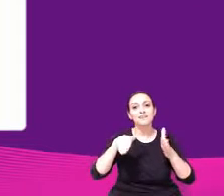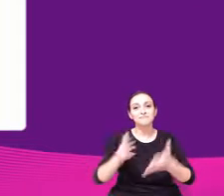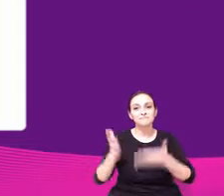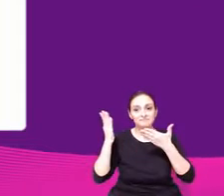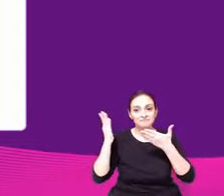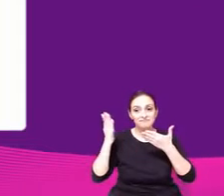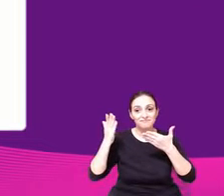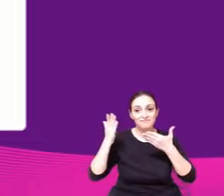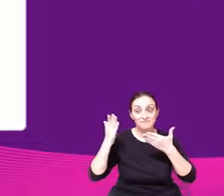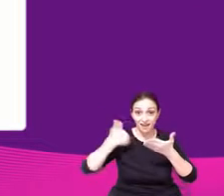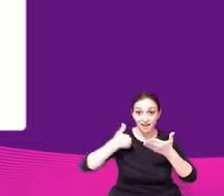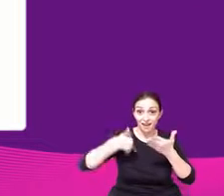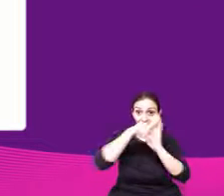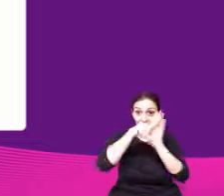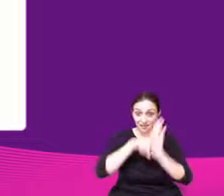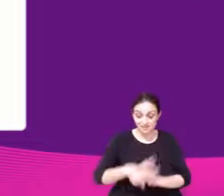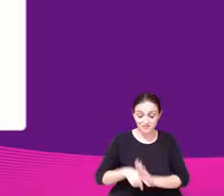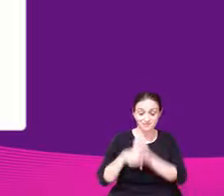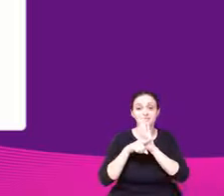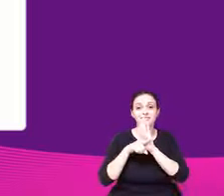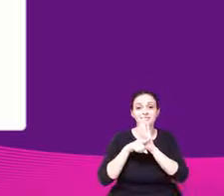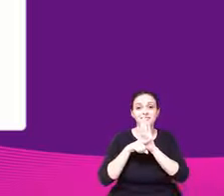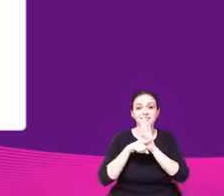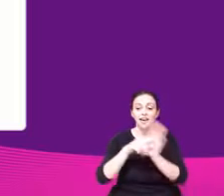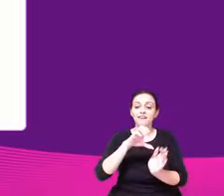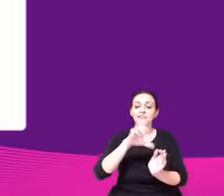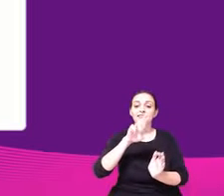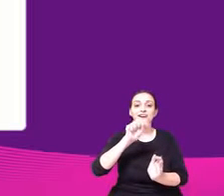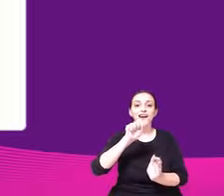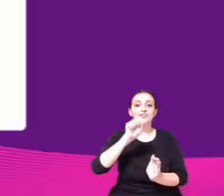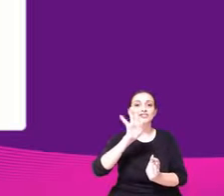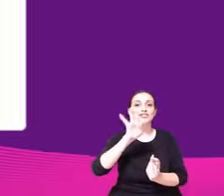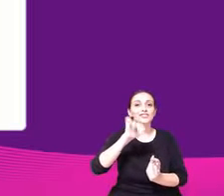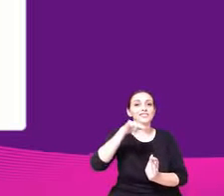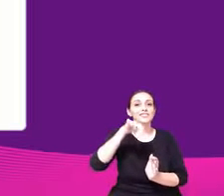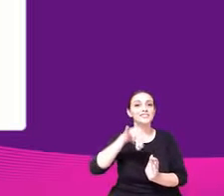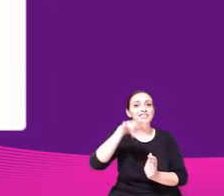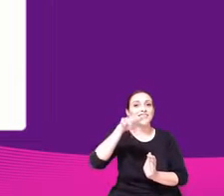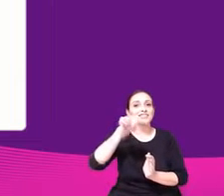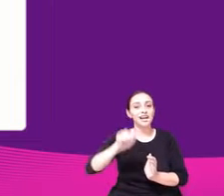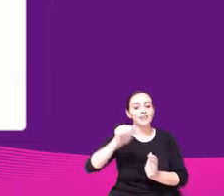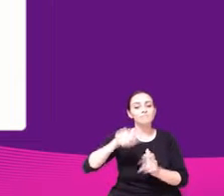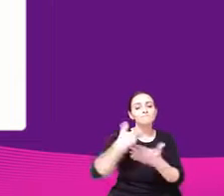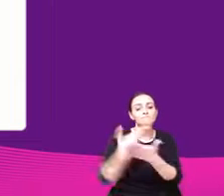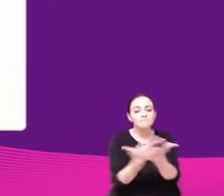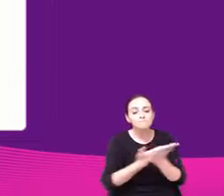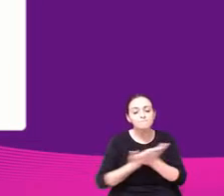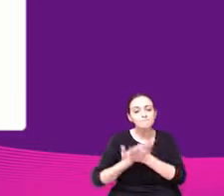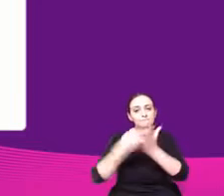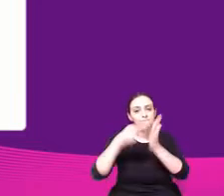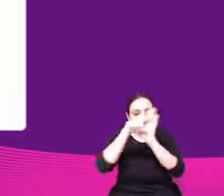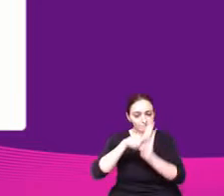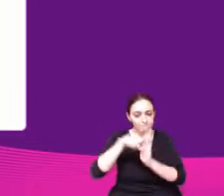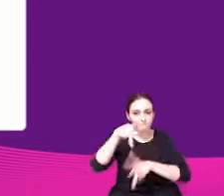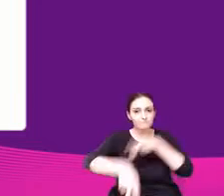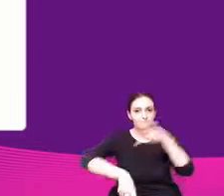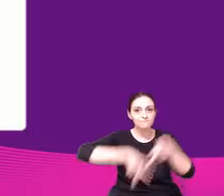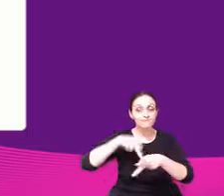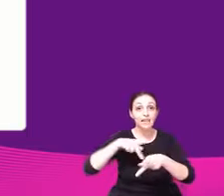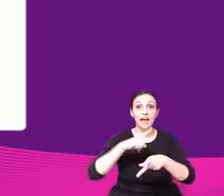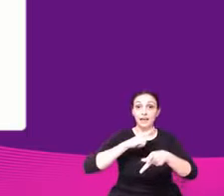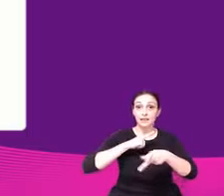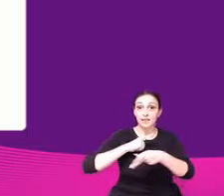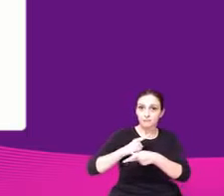análise de creatinina e albuminúria na população incluída nesse estudo populacional de amostra, né, nas grandes capitais